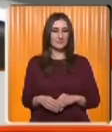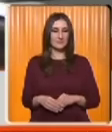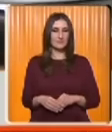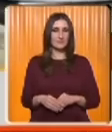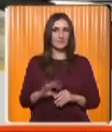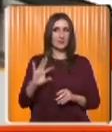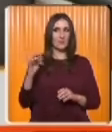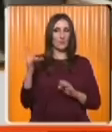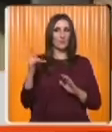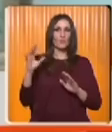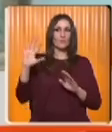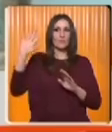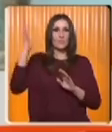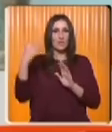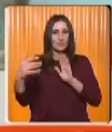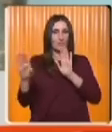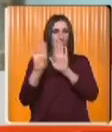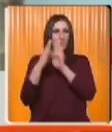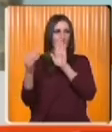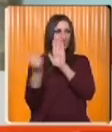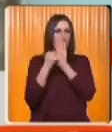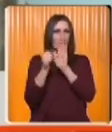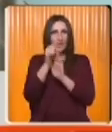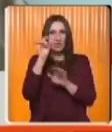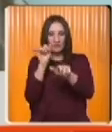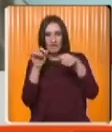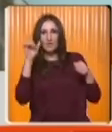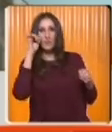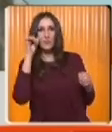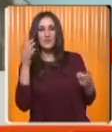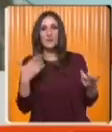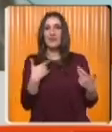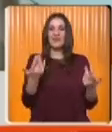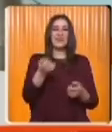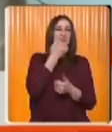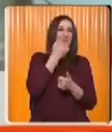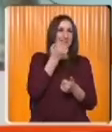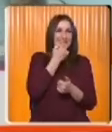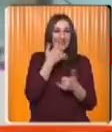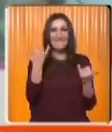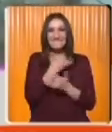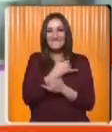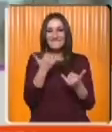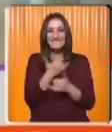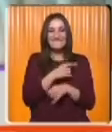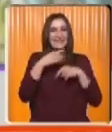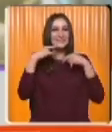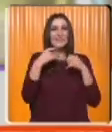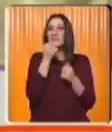Quando bateram à porta, eu nunca pensei que era o Manel Luís Gosta. Eu fiquei tão contente que eu acho que ia